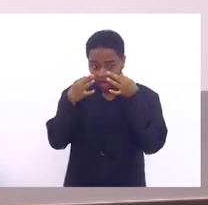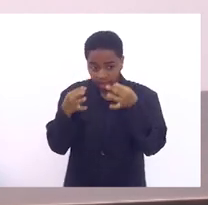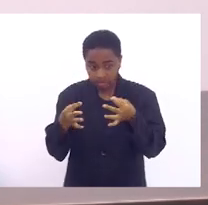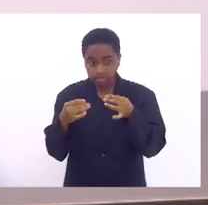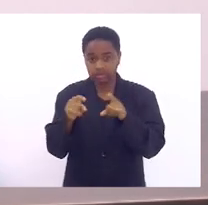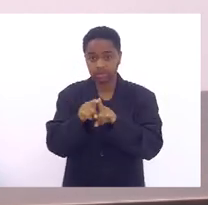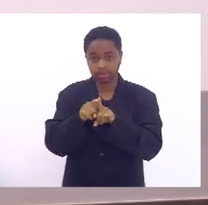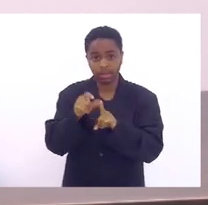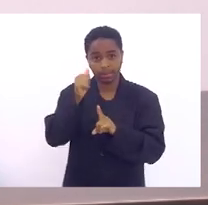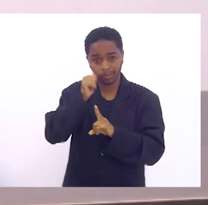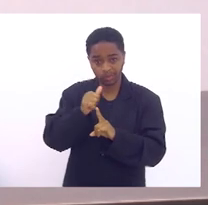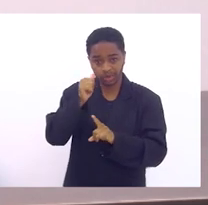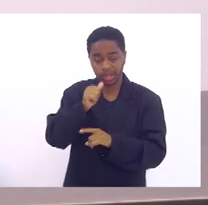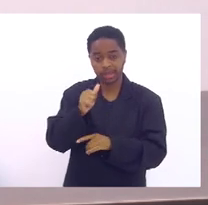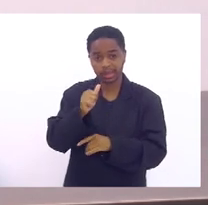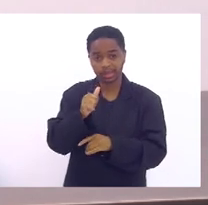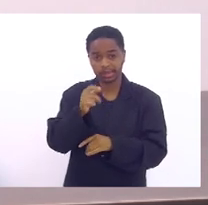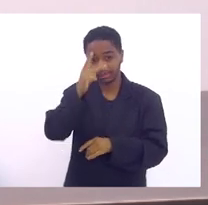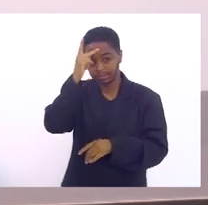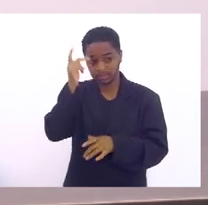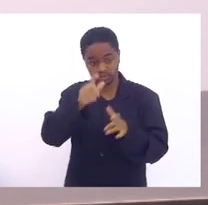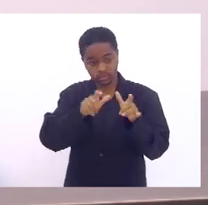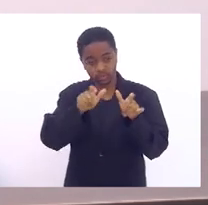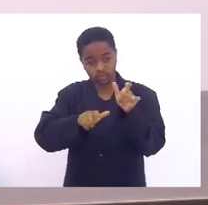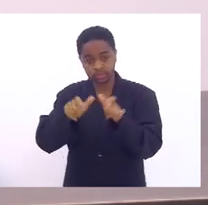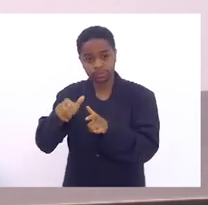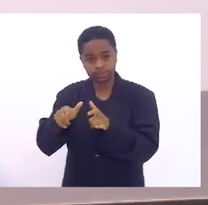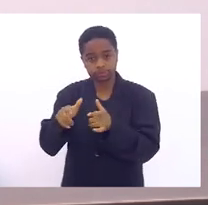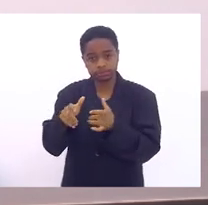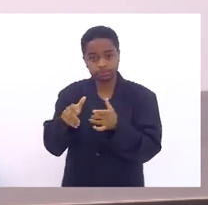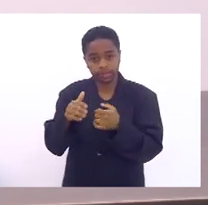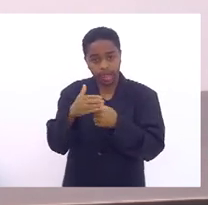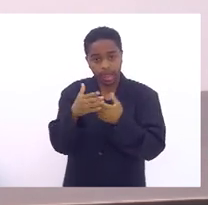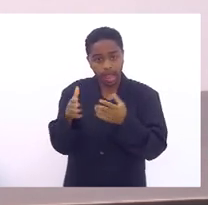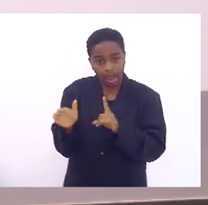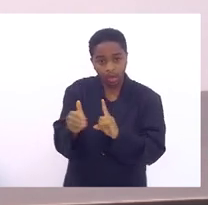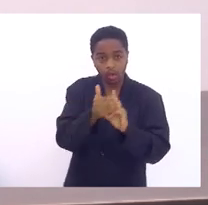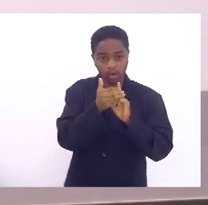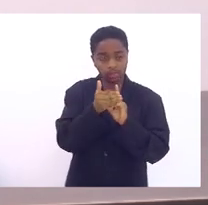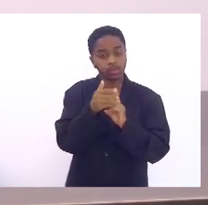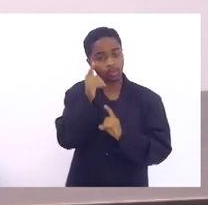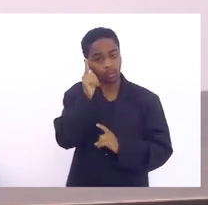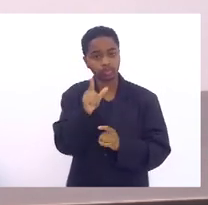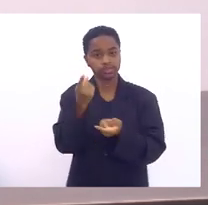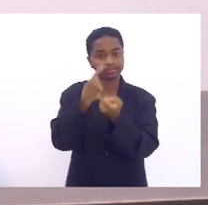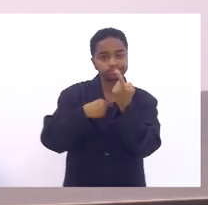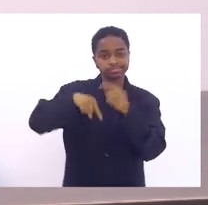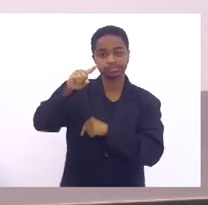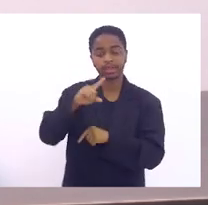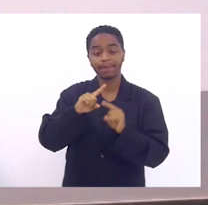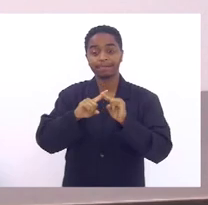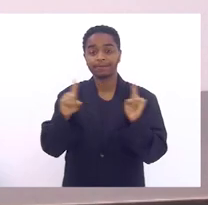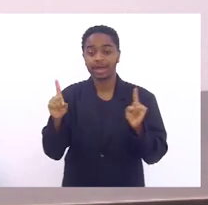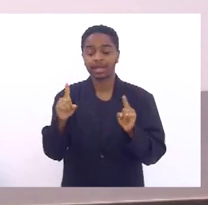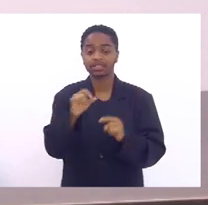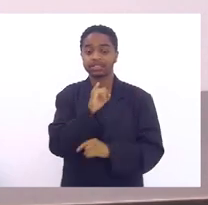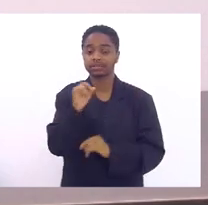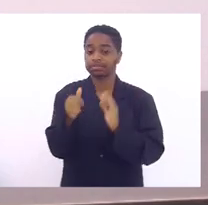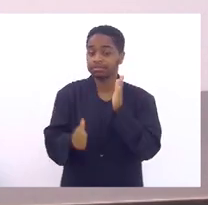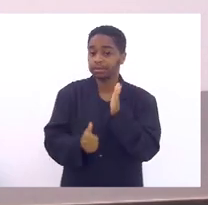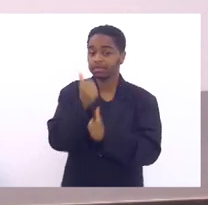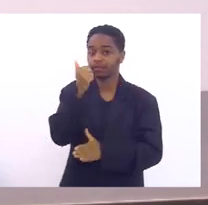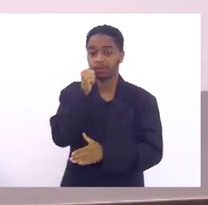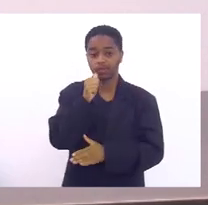reconhecida em que ela não é ritimizada a chance dela sair dessa situação de violência é muito maior se ela pela primeira vez que